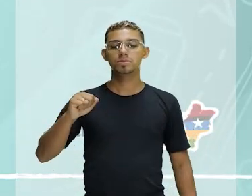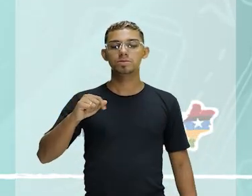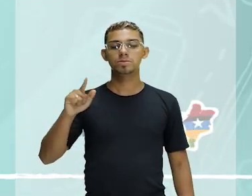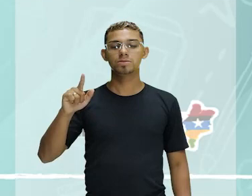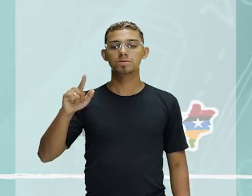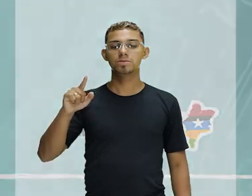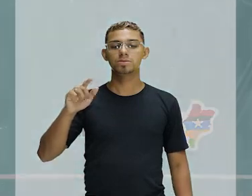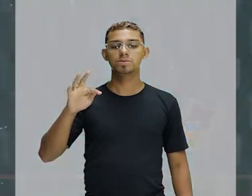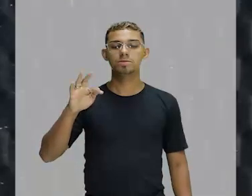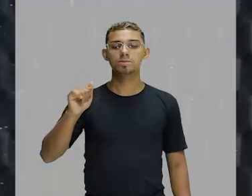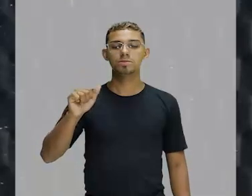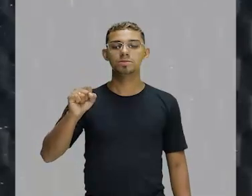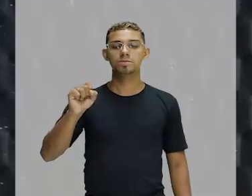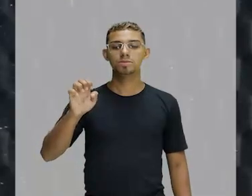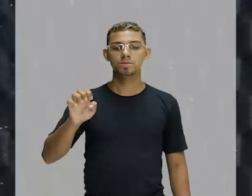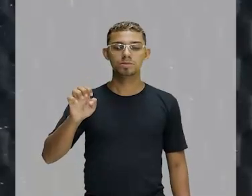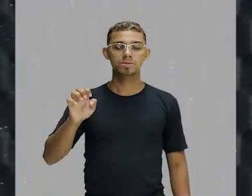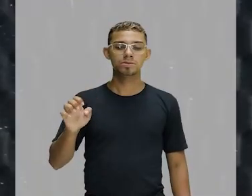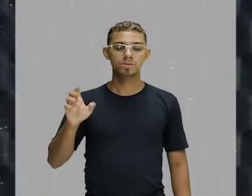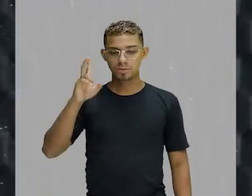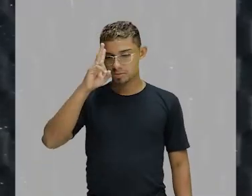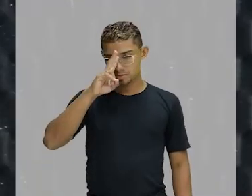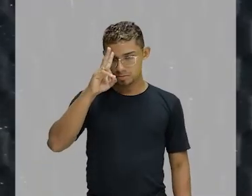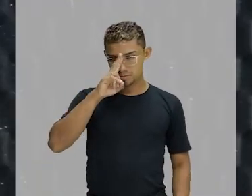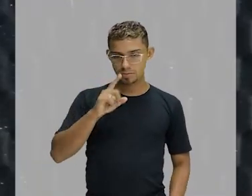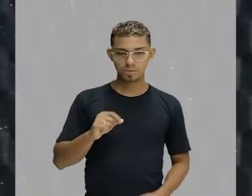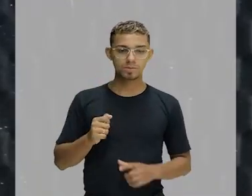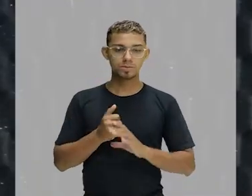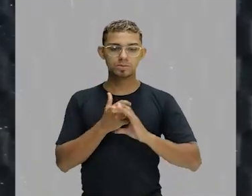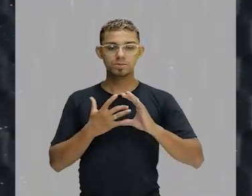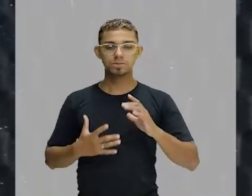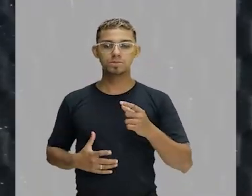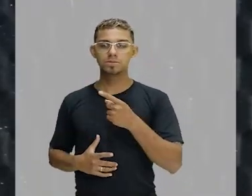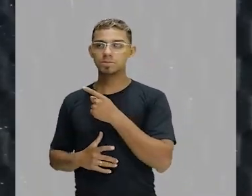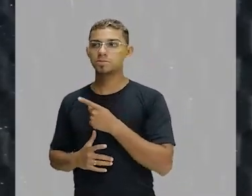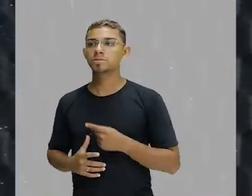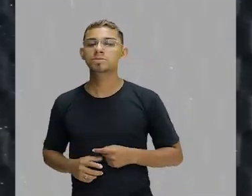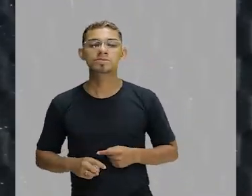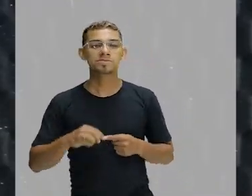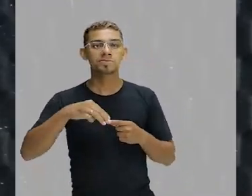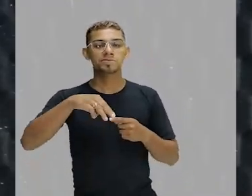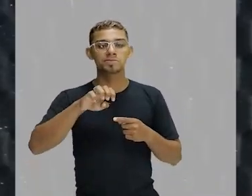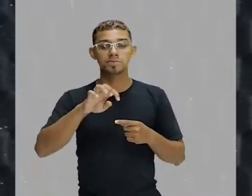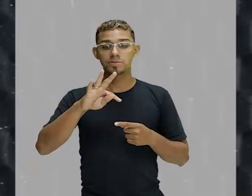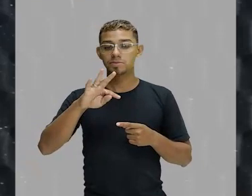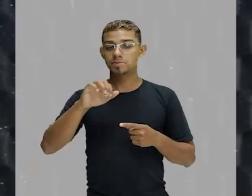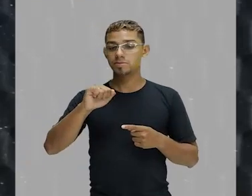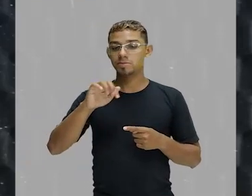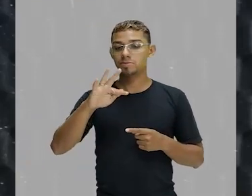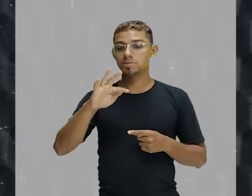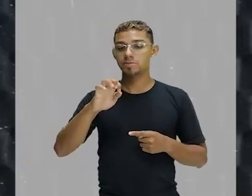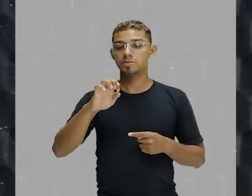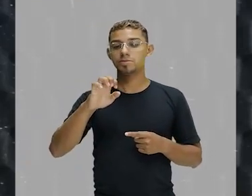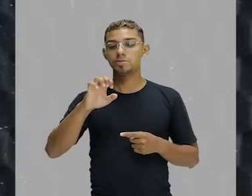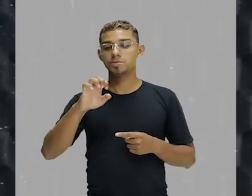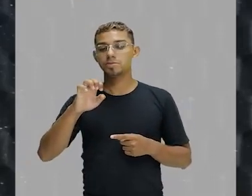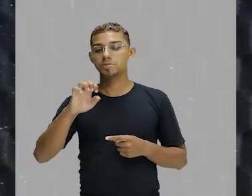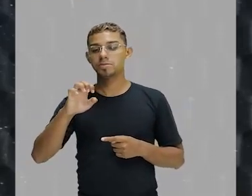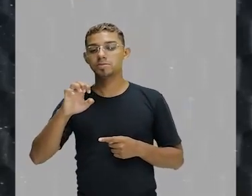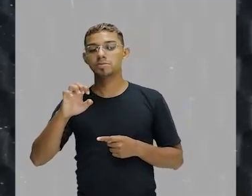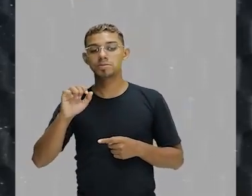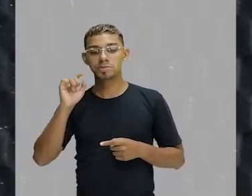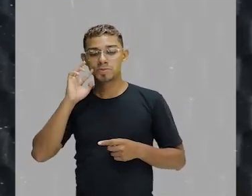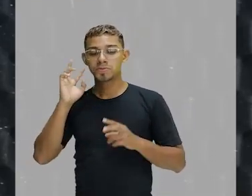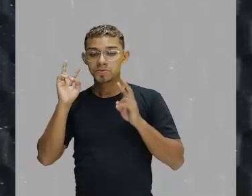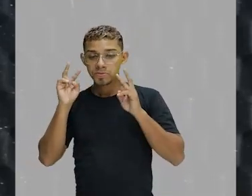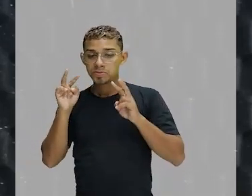Mas antes de eu falar de anáfase, deixa eu só lembrar de uma última característica. A metáfase, lembrando, é a fase melhor para